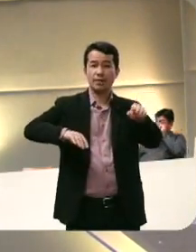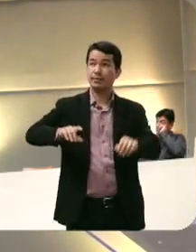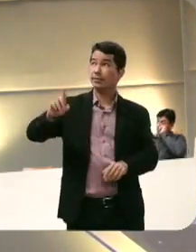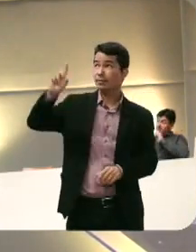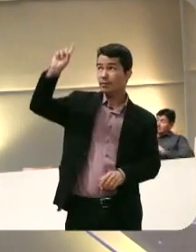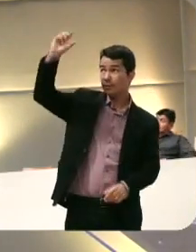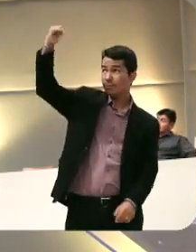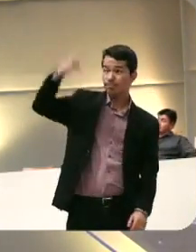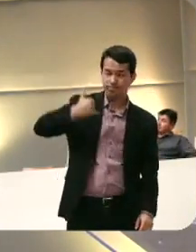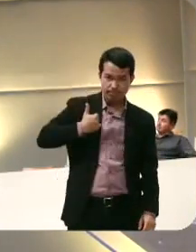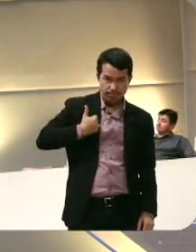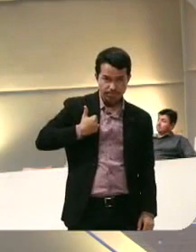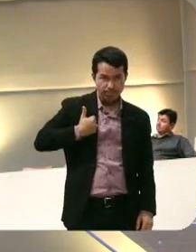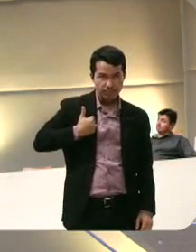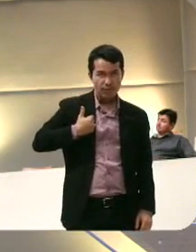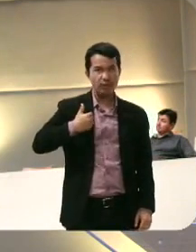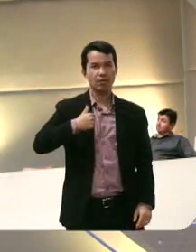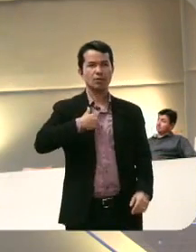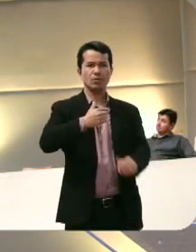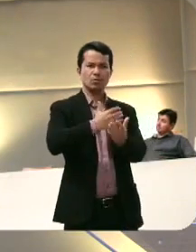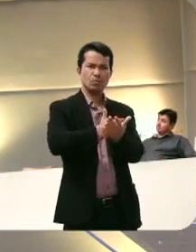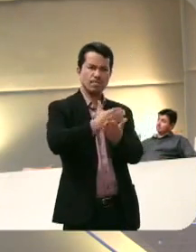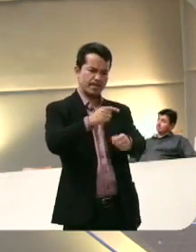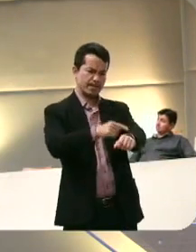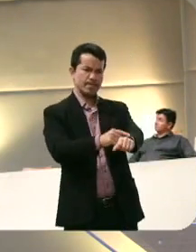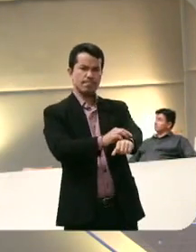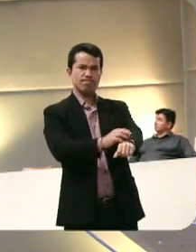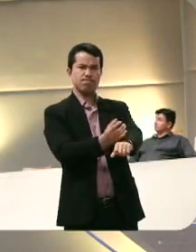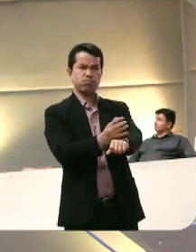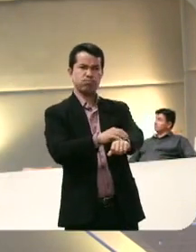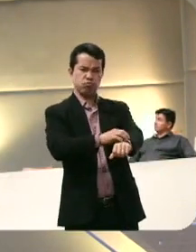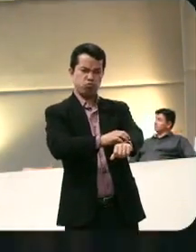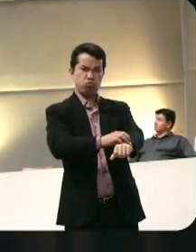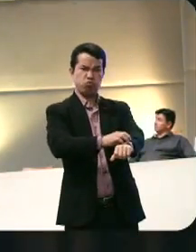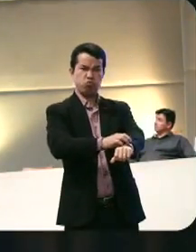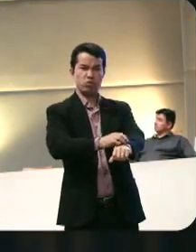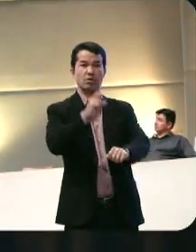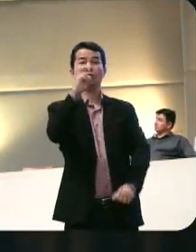comigo. Eu comecei a pôr o relógio 5 e pouco da manhã.